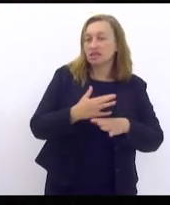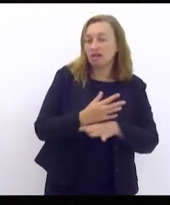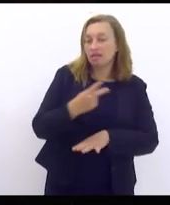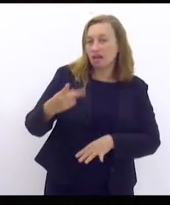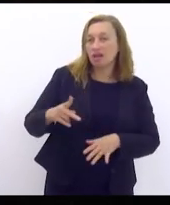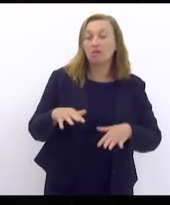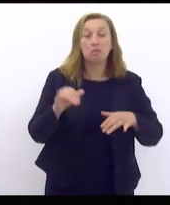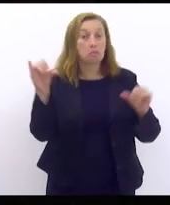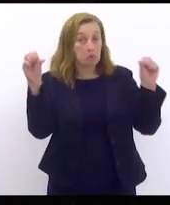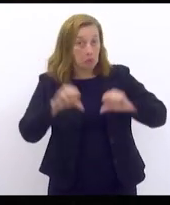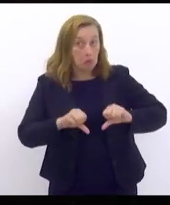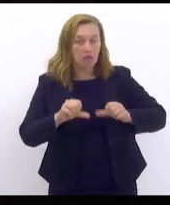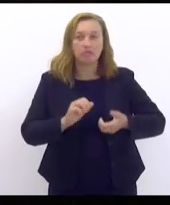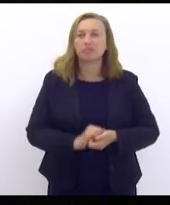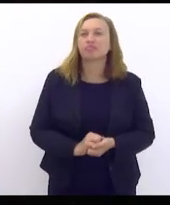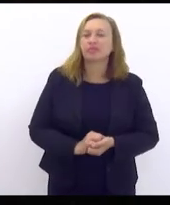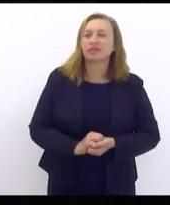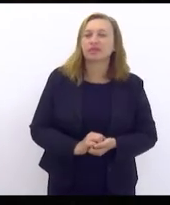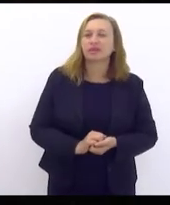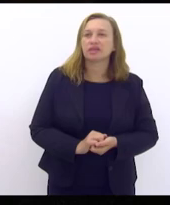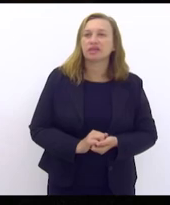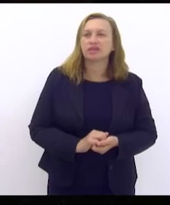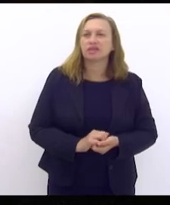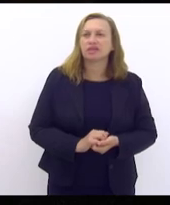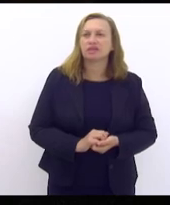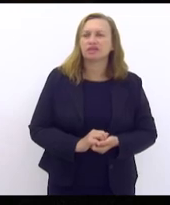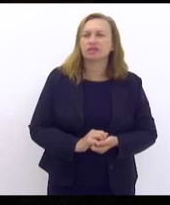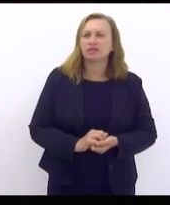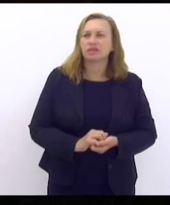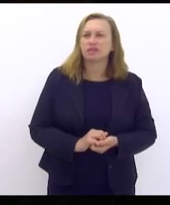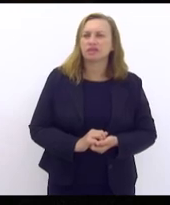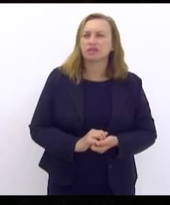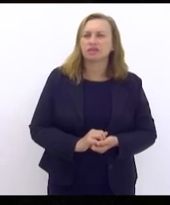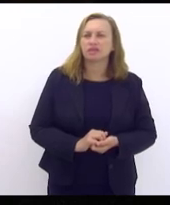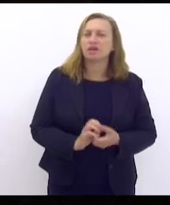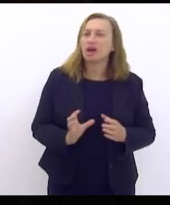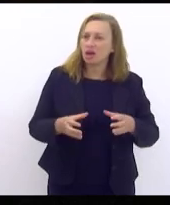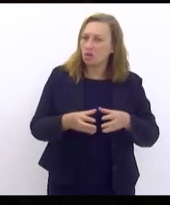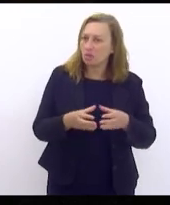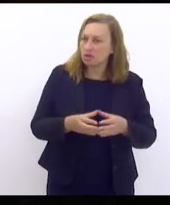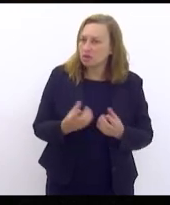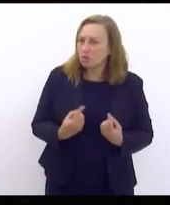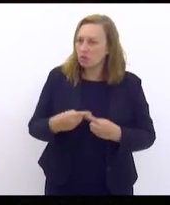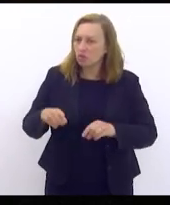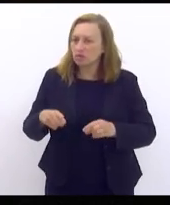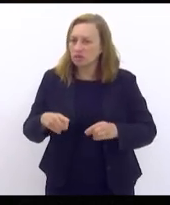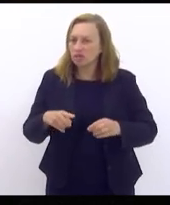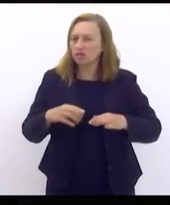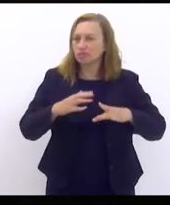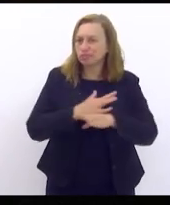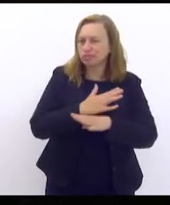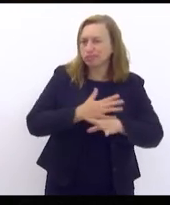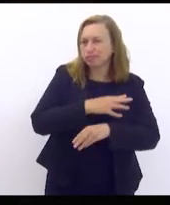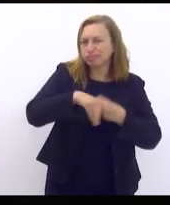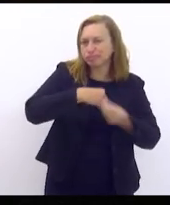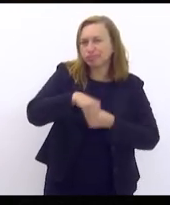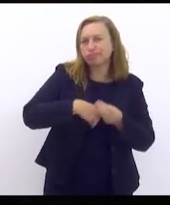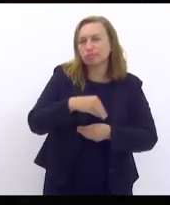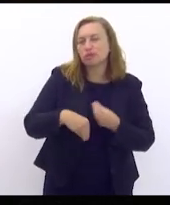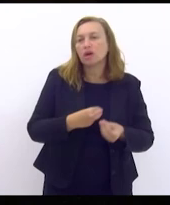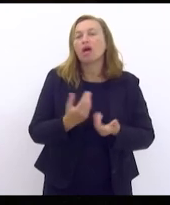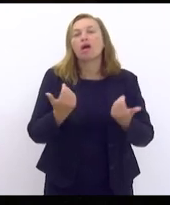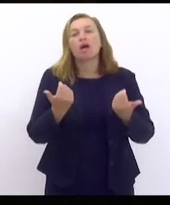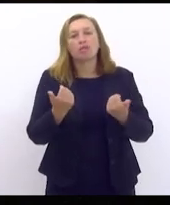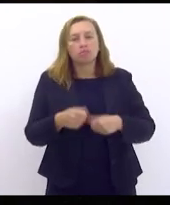o pior, Alan, que aí acho que a Comissão de Combate à Desordem Urbana tem que